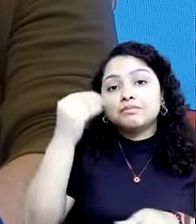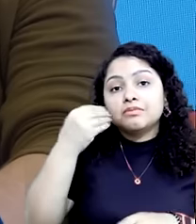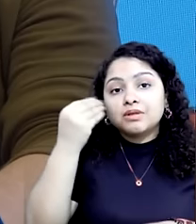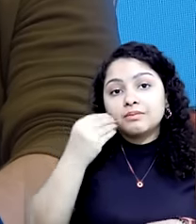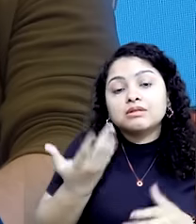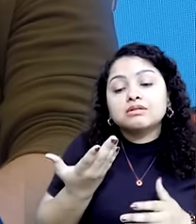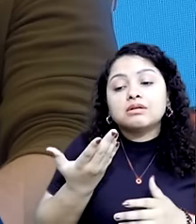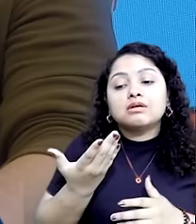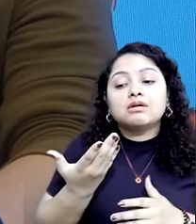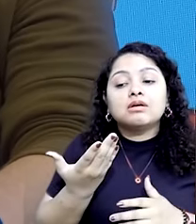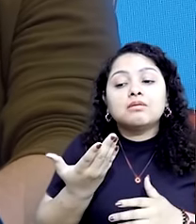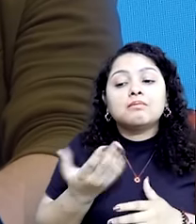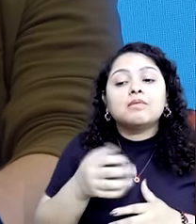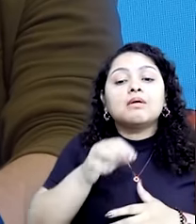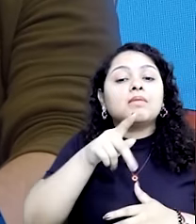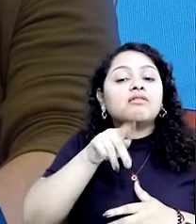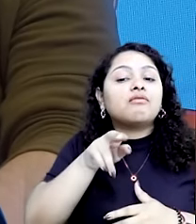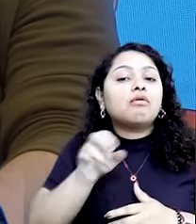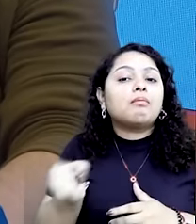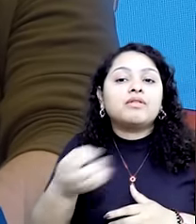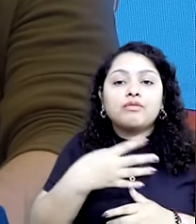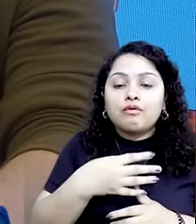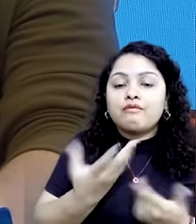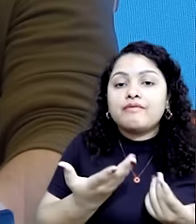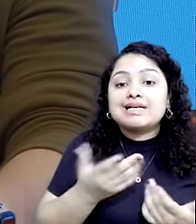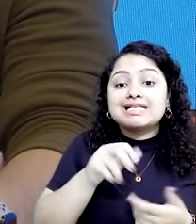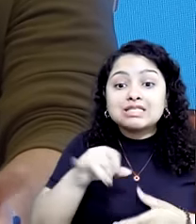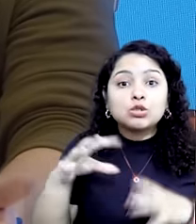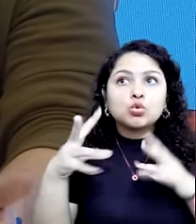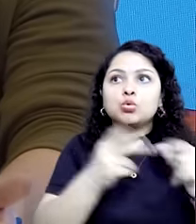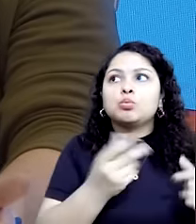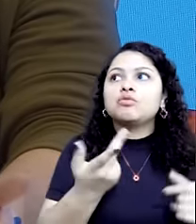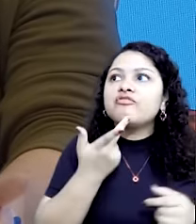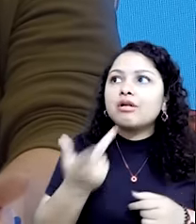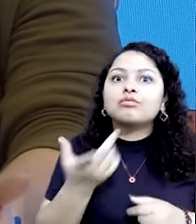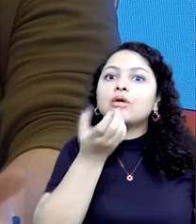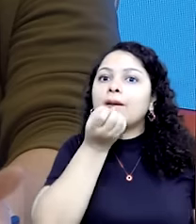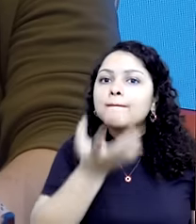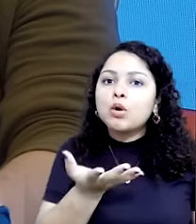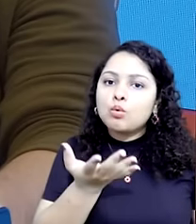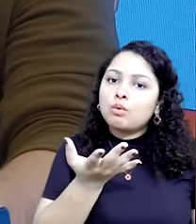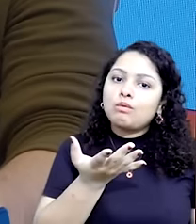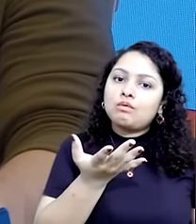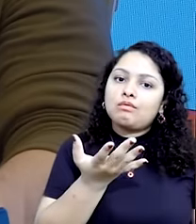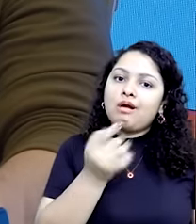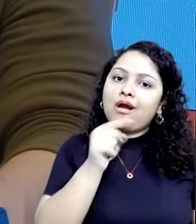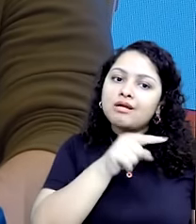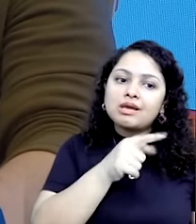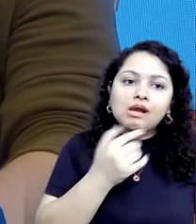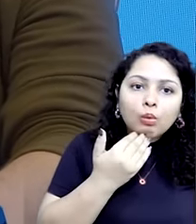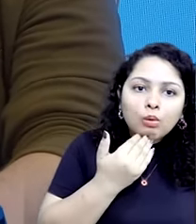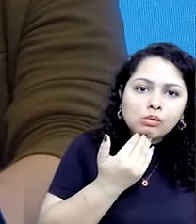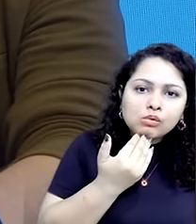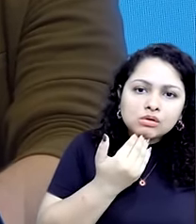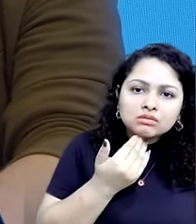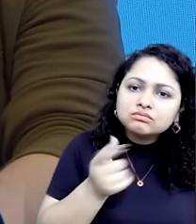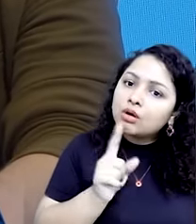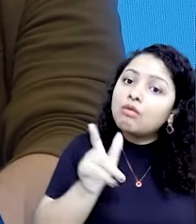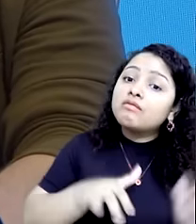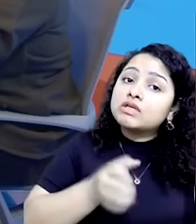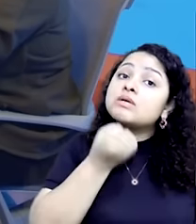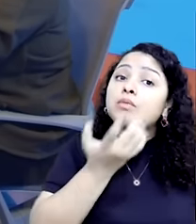plataforma uma plataforma diferente pô se tá todo mundo falando não é possível que não seja minimamente bom então tem uma